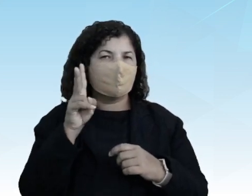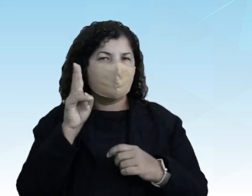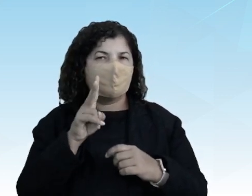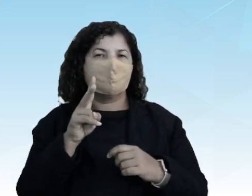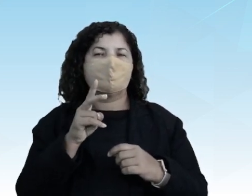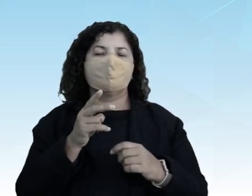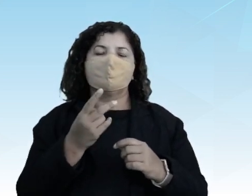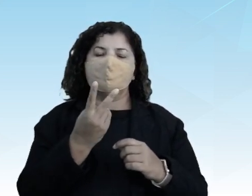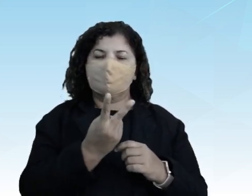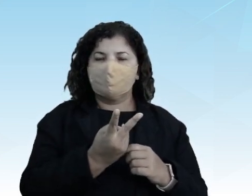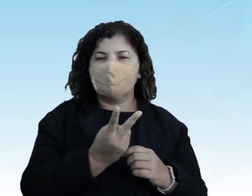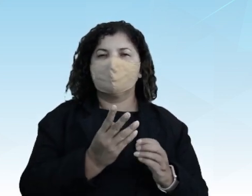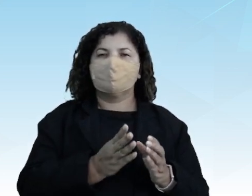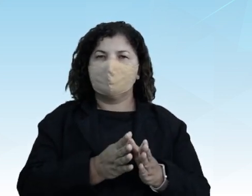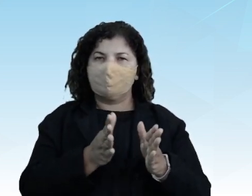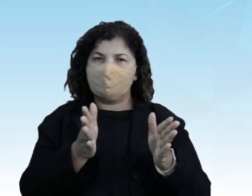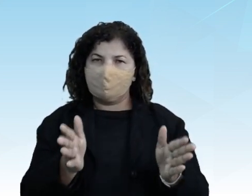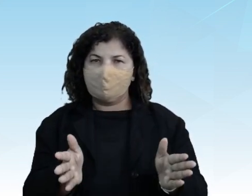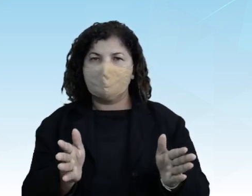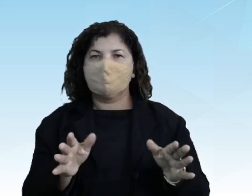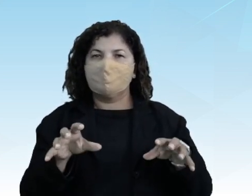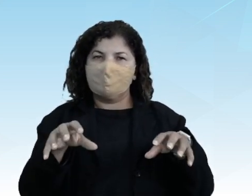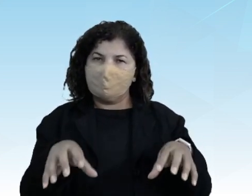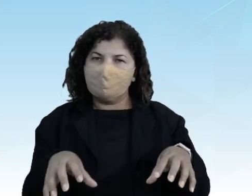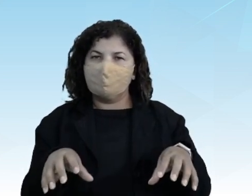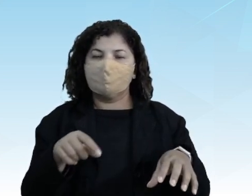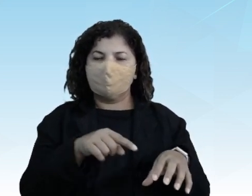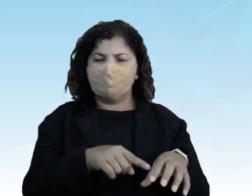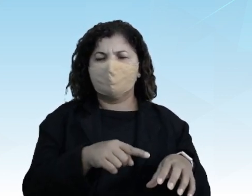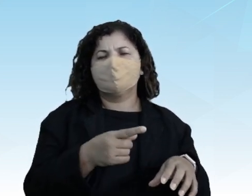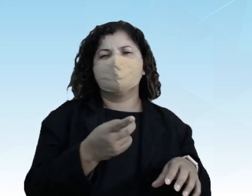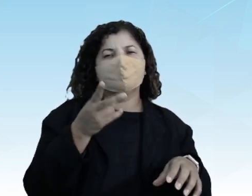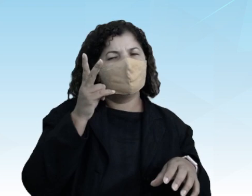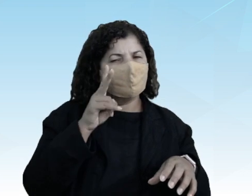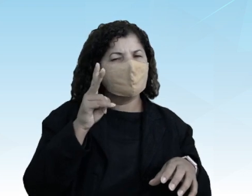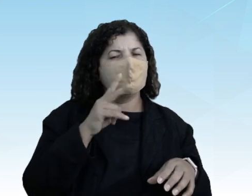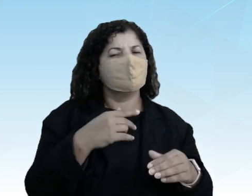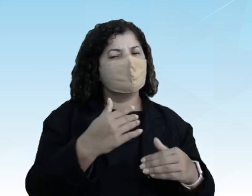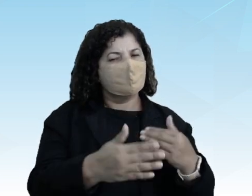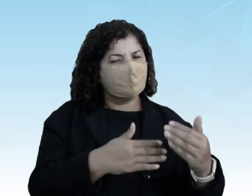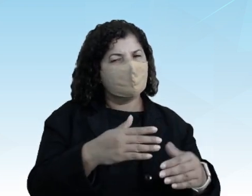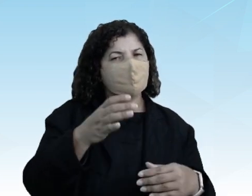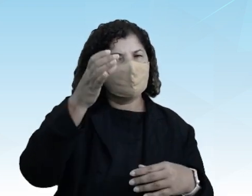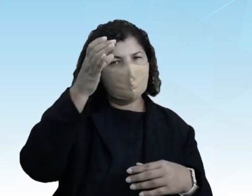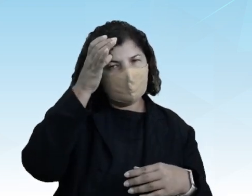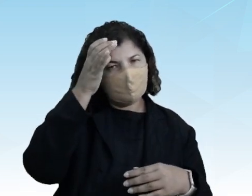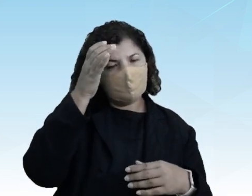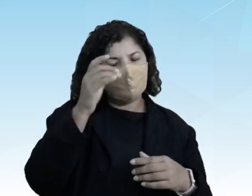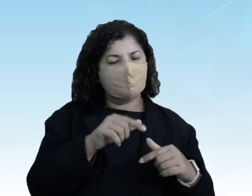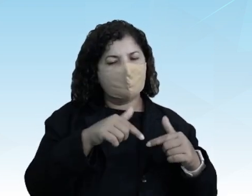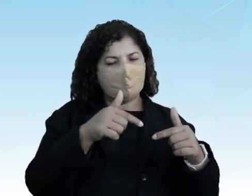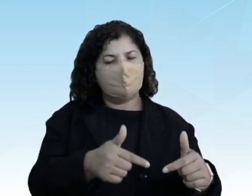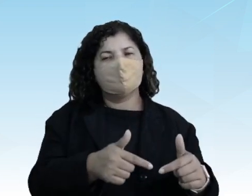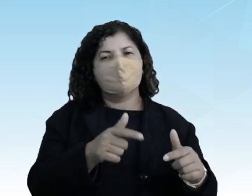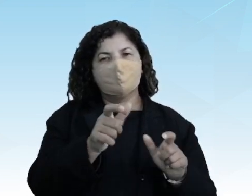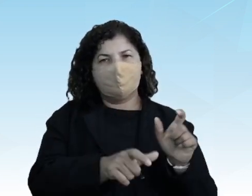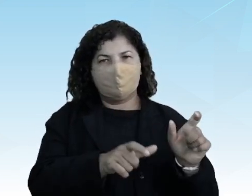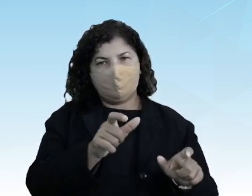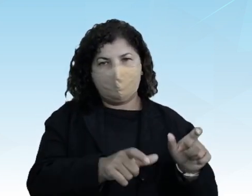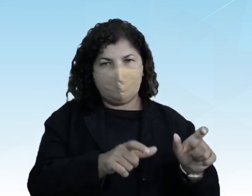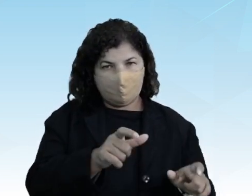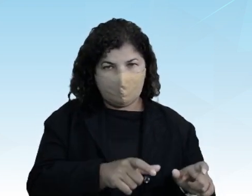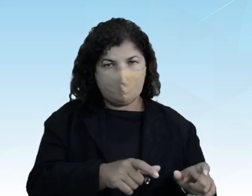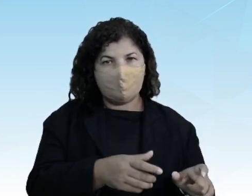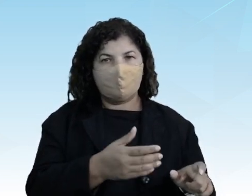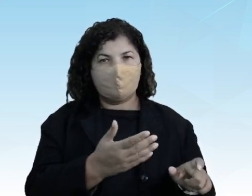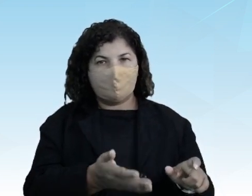duas dimensões. A história como produção do conhecimento e como ação do sujeito em seu cotidiano.